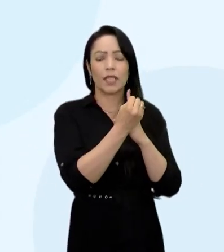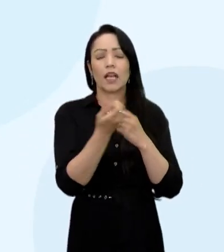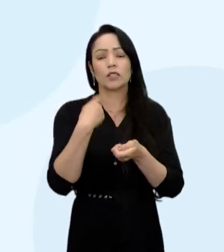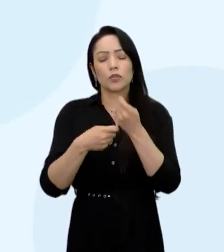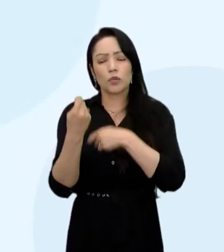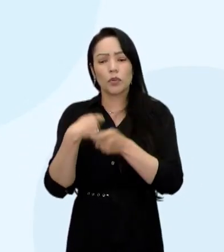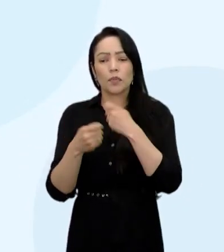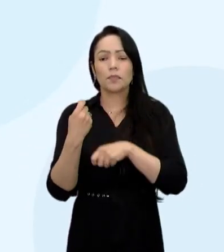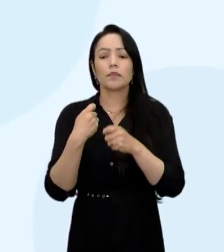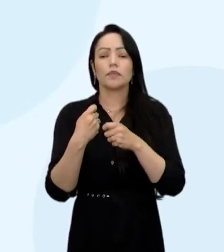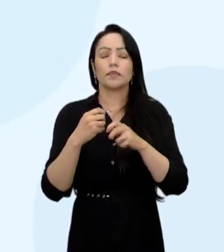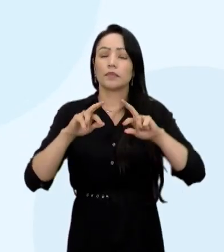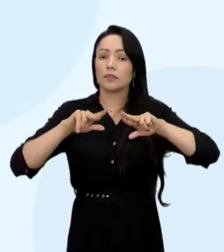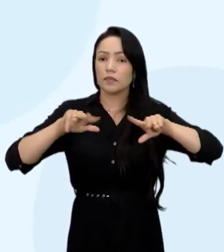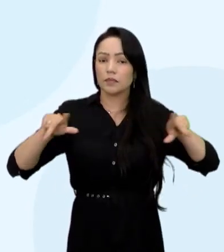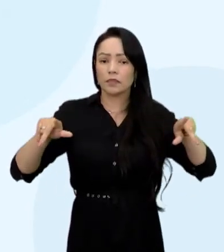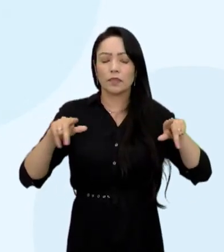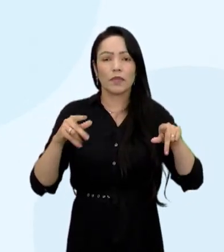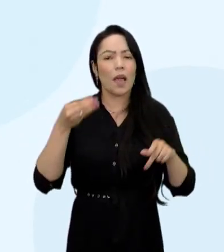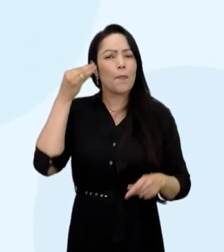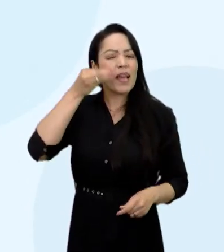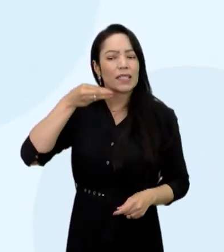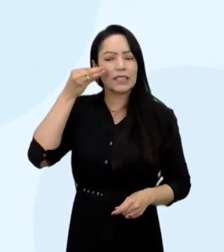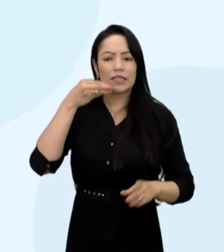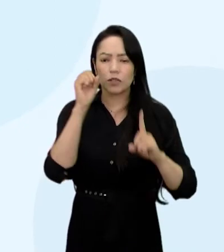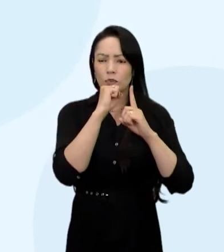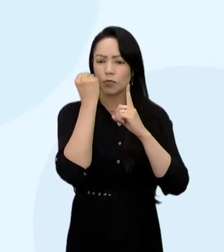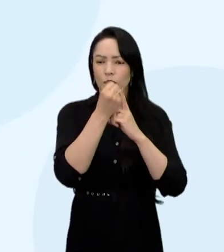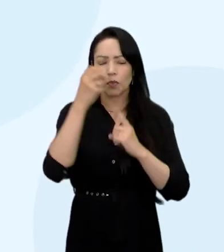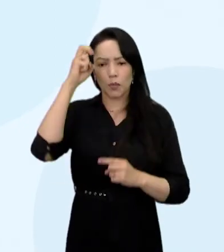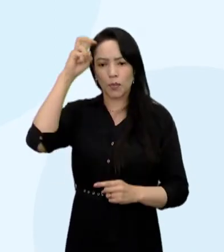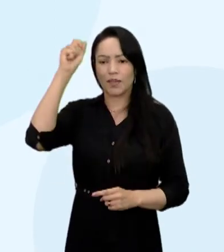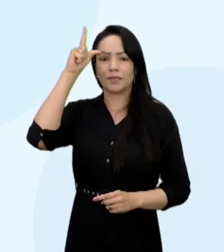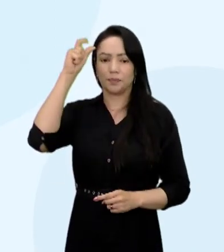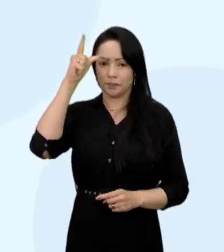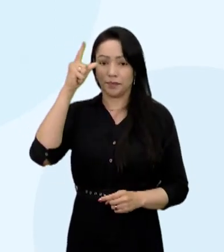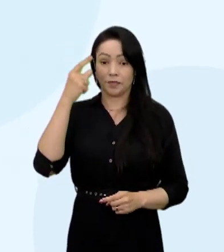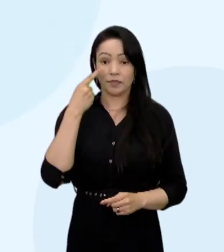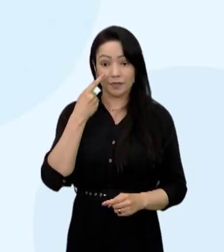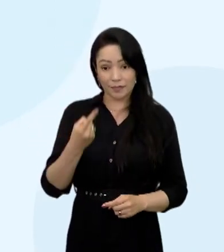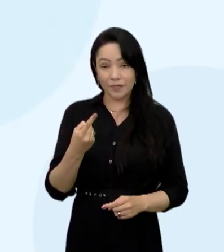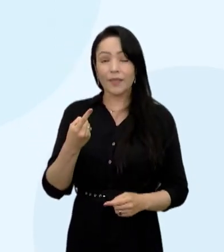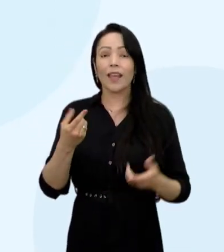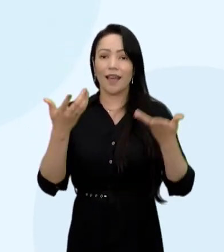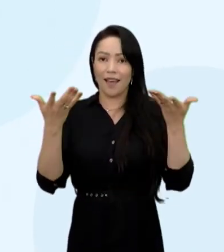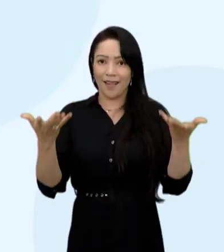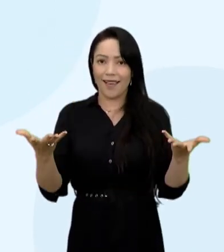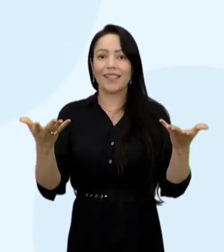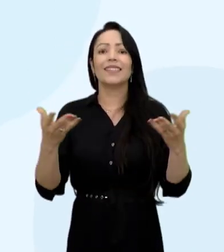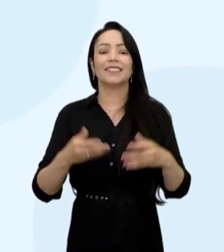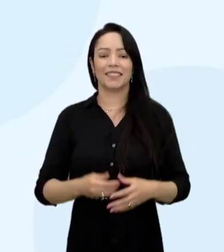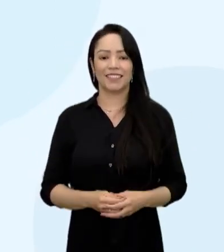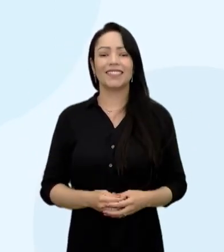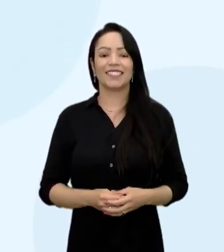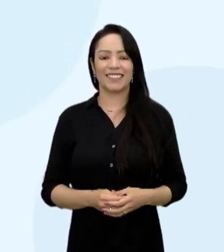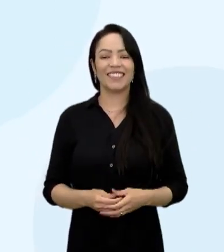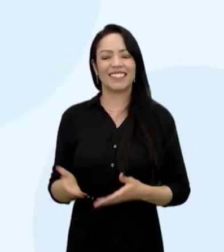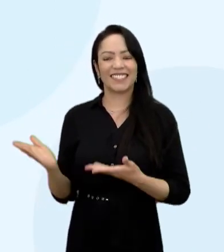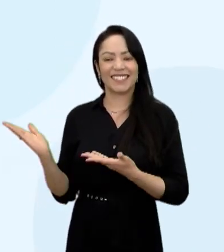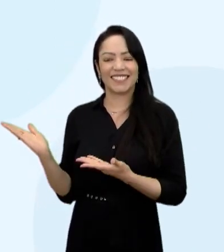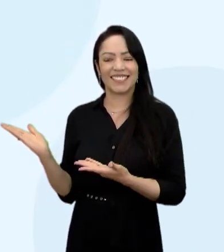que condicionam diferentes experiências sociais e culturais. Olha, que a gente já falou, de falar, né?